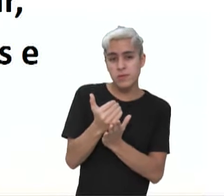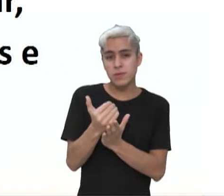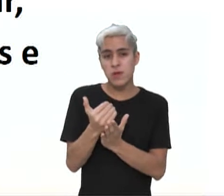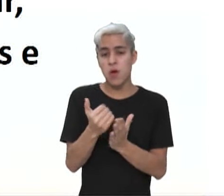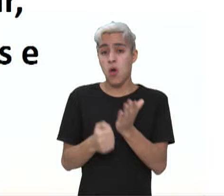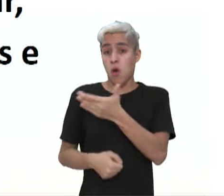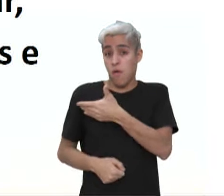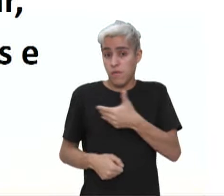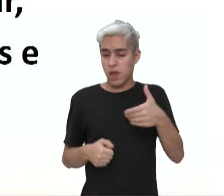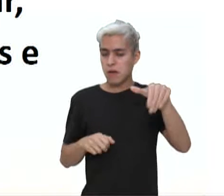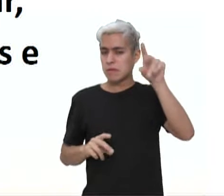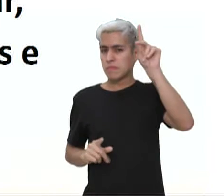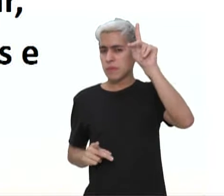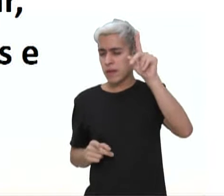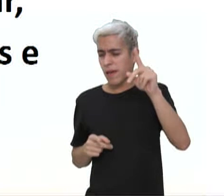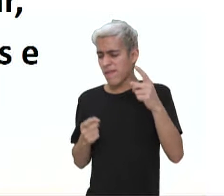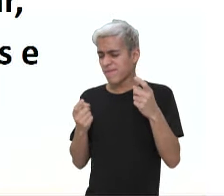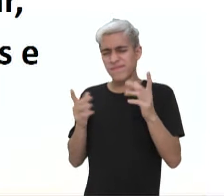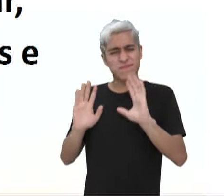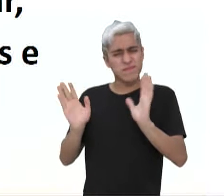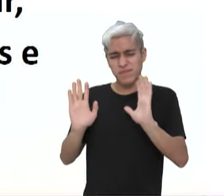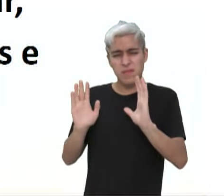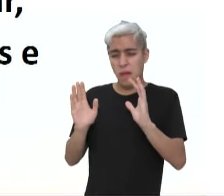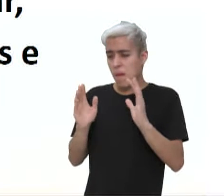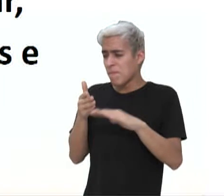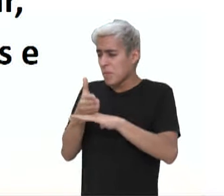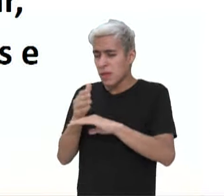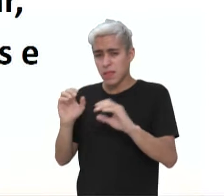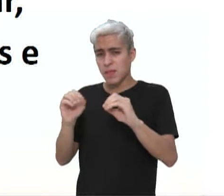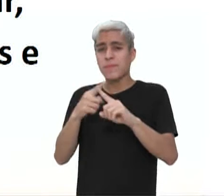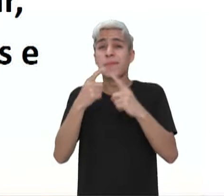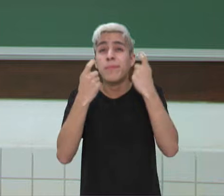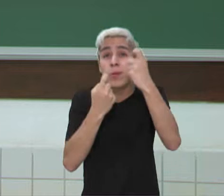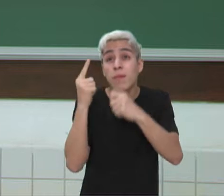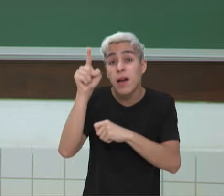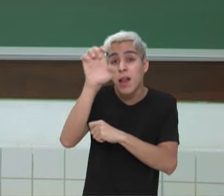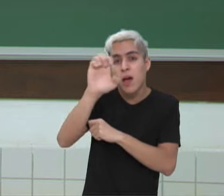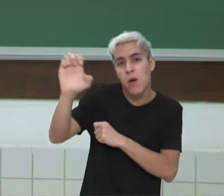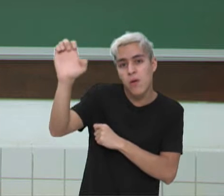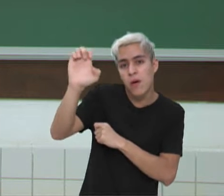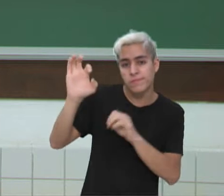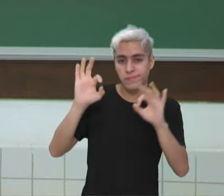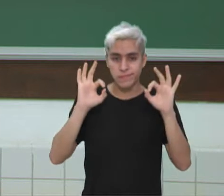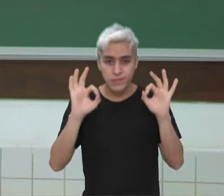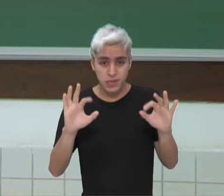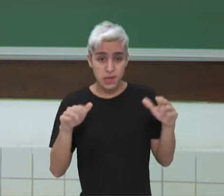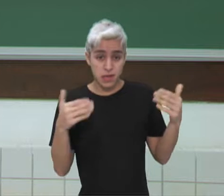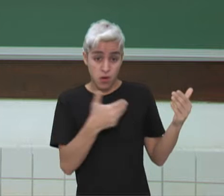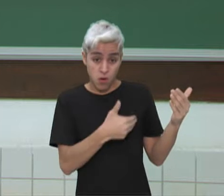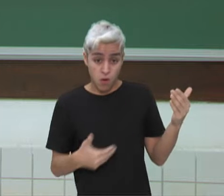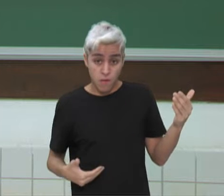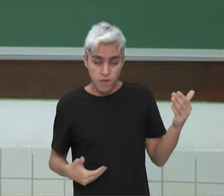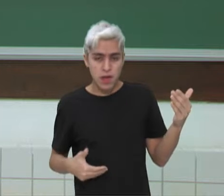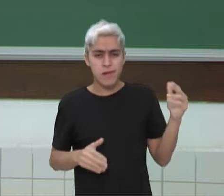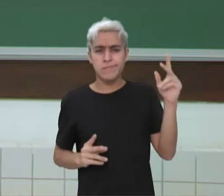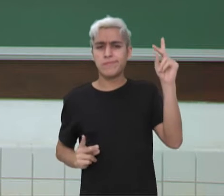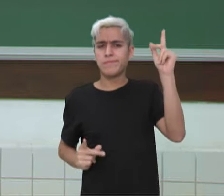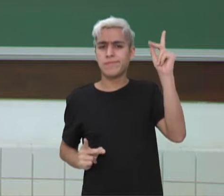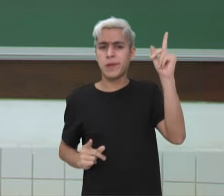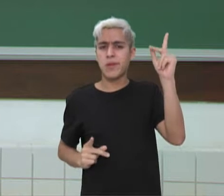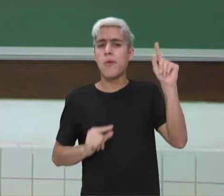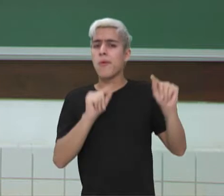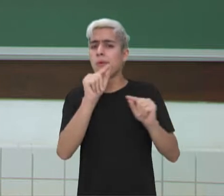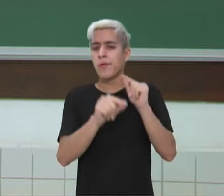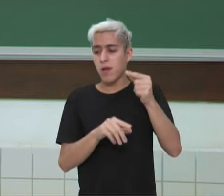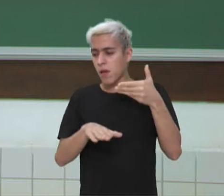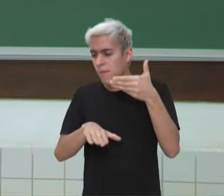governo espanhol, devido à preocupação com problemas na Europa. Então, o governo espanhol oficialmente